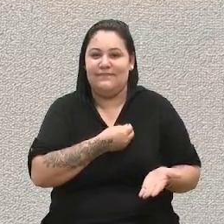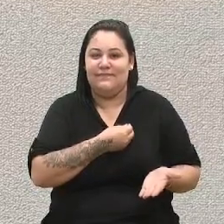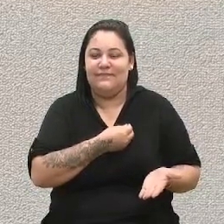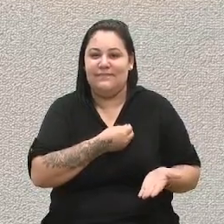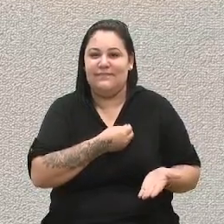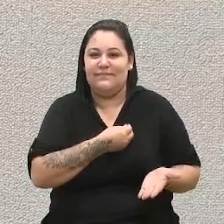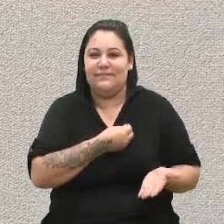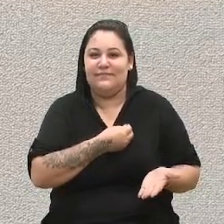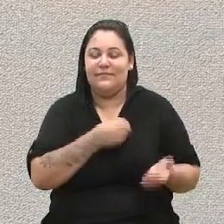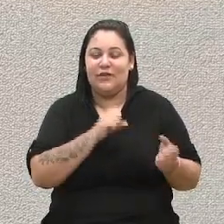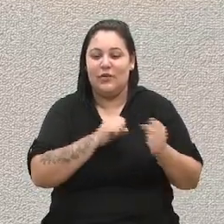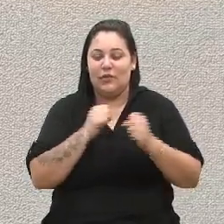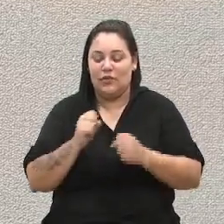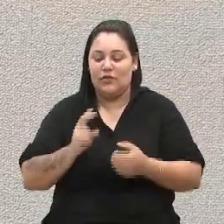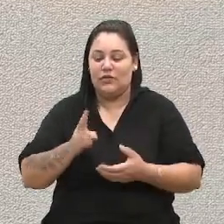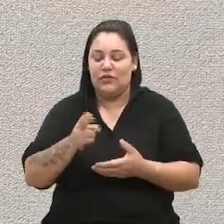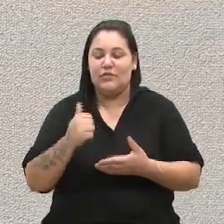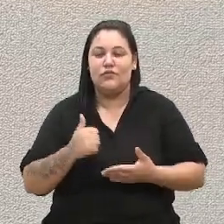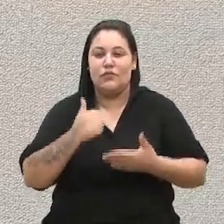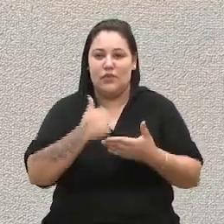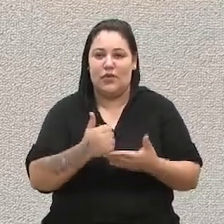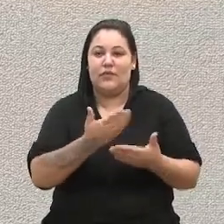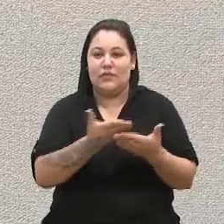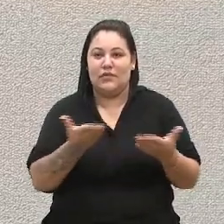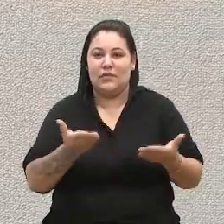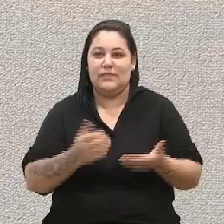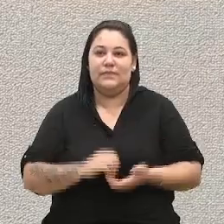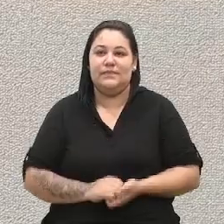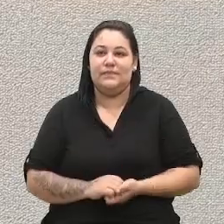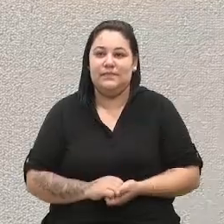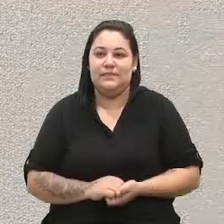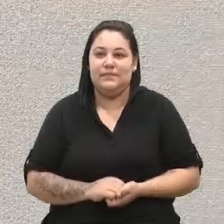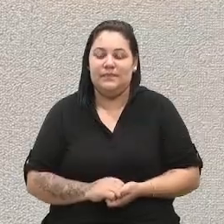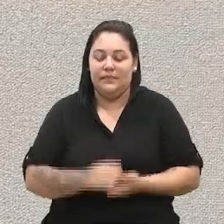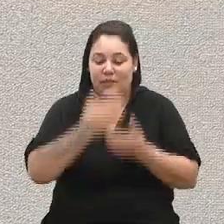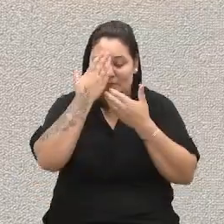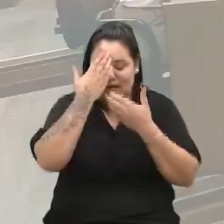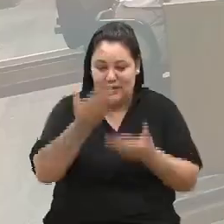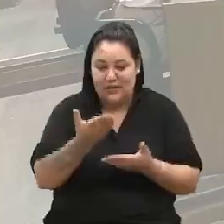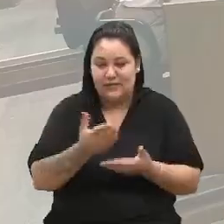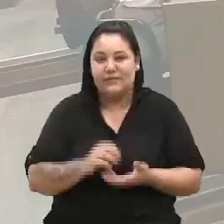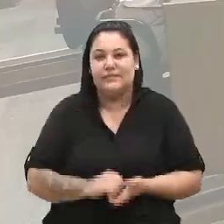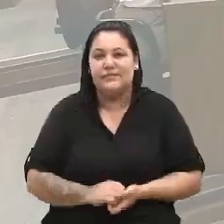pode contar sempre com o nosso apoio. Tá? Obrigado.